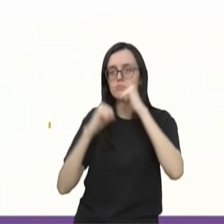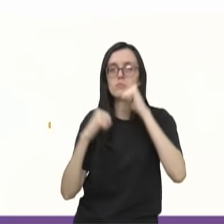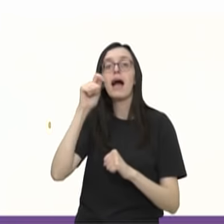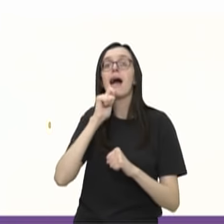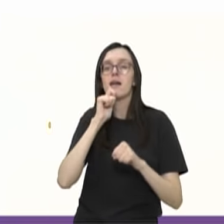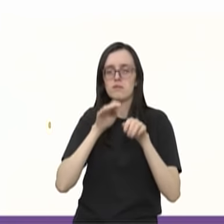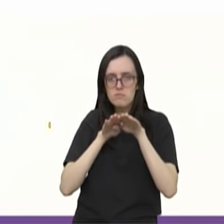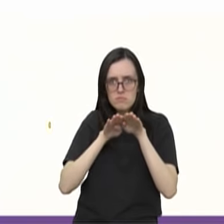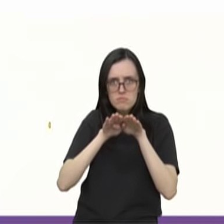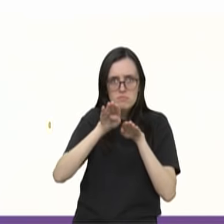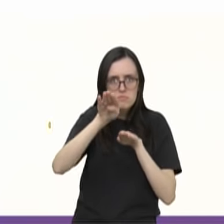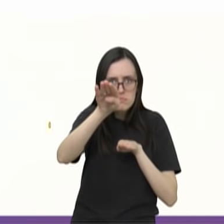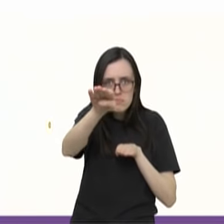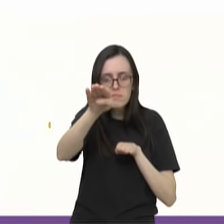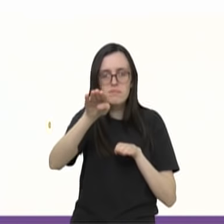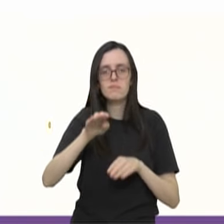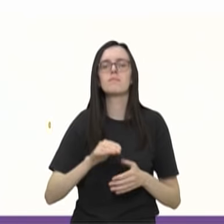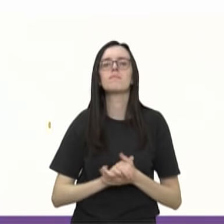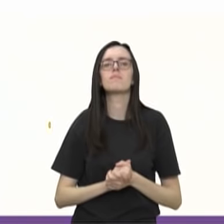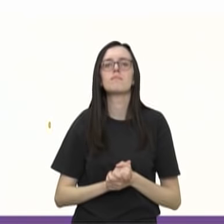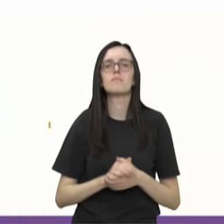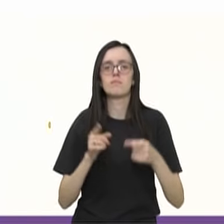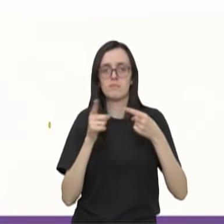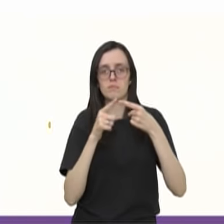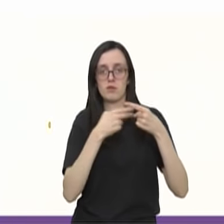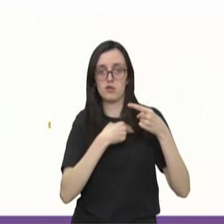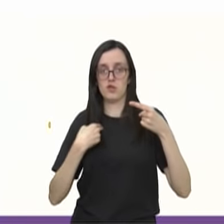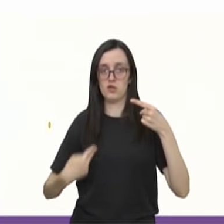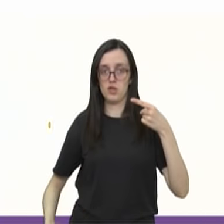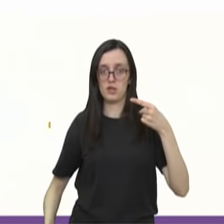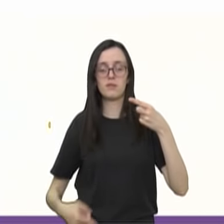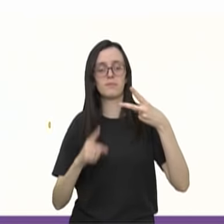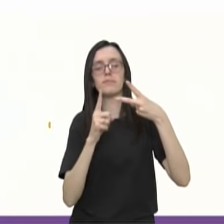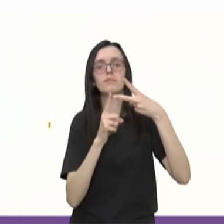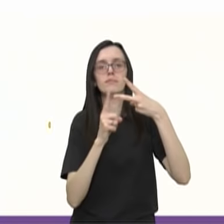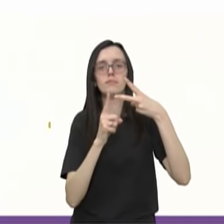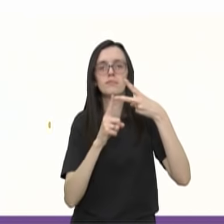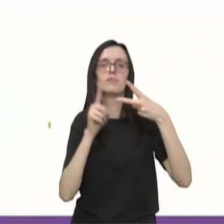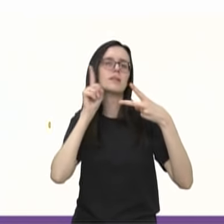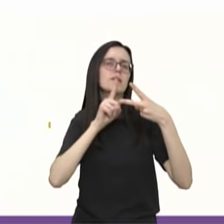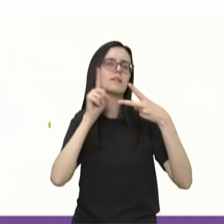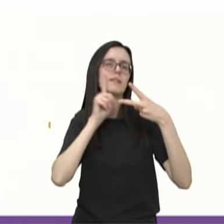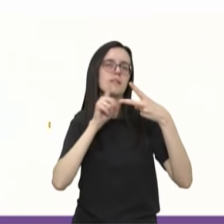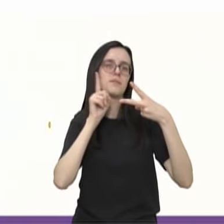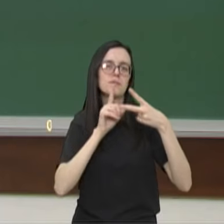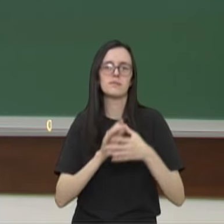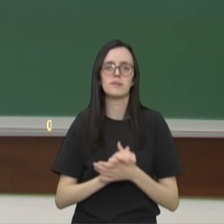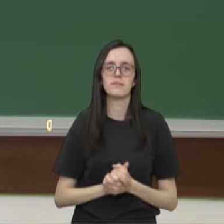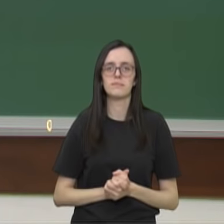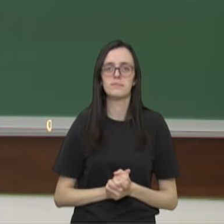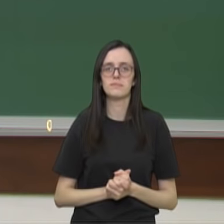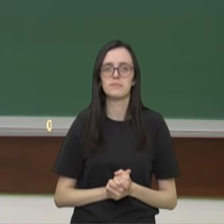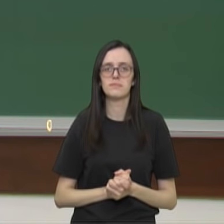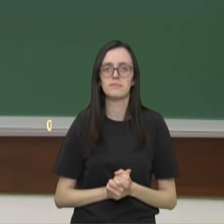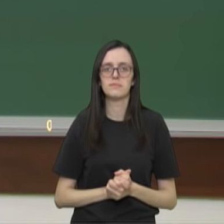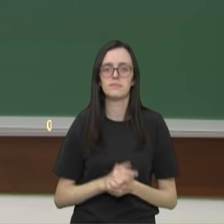emergente letra a china ou letra b estados unidos da américa